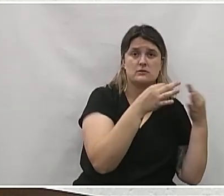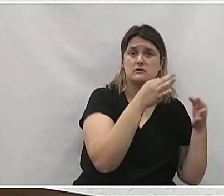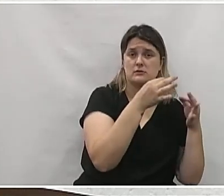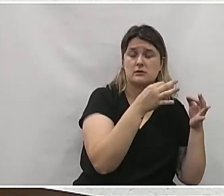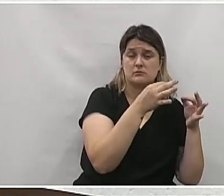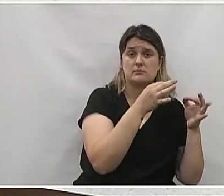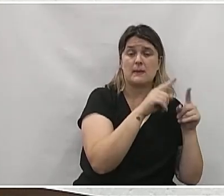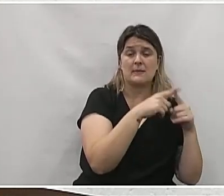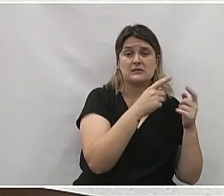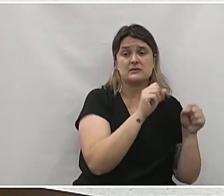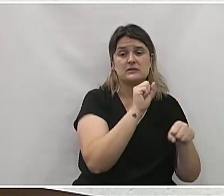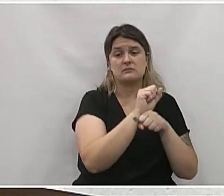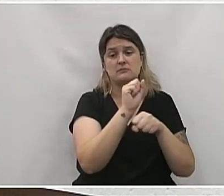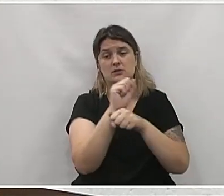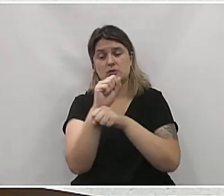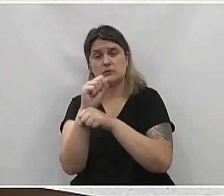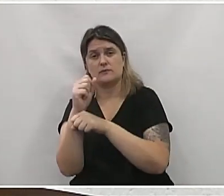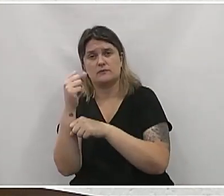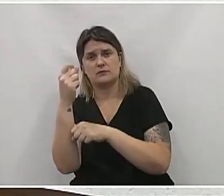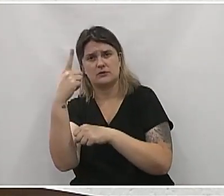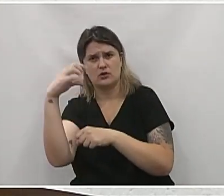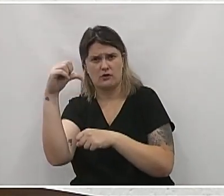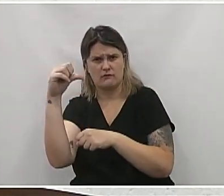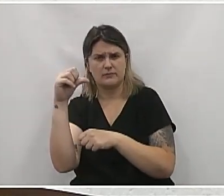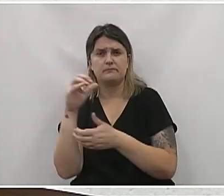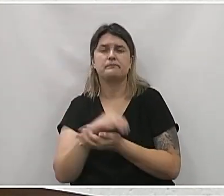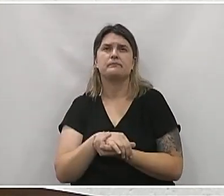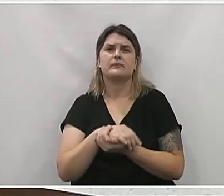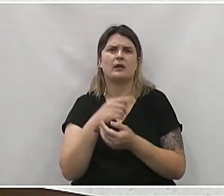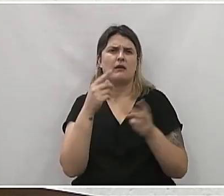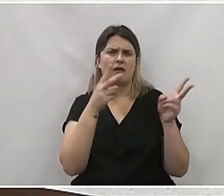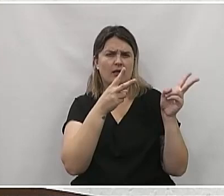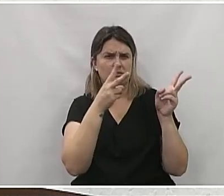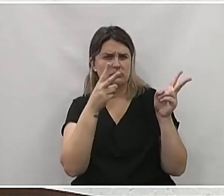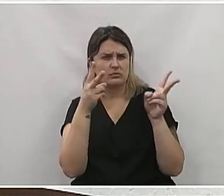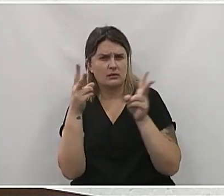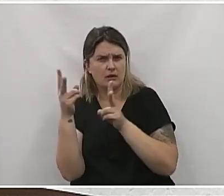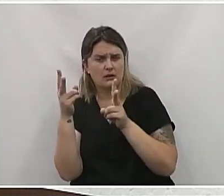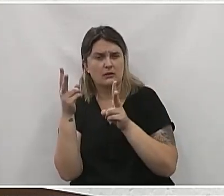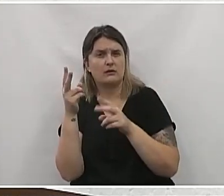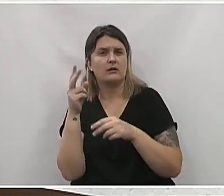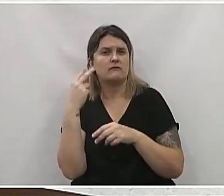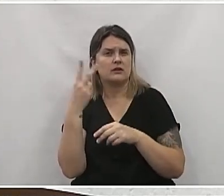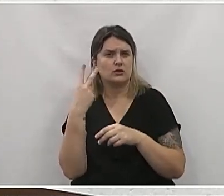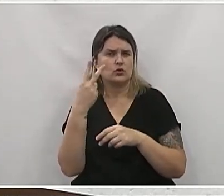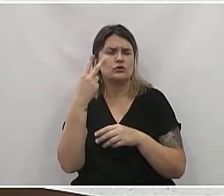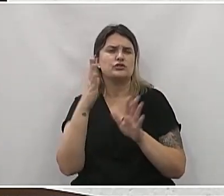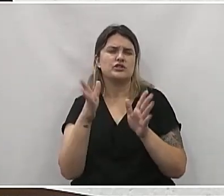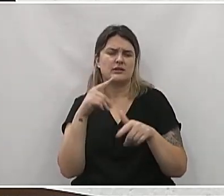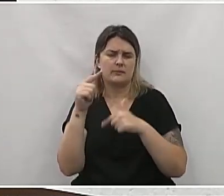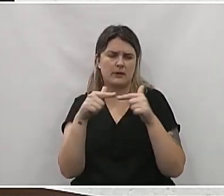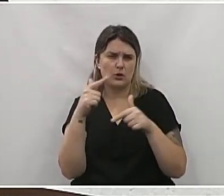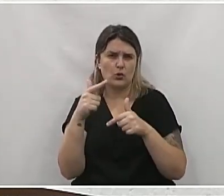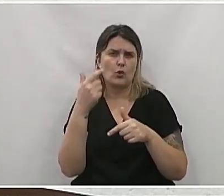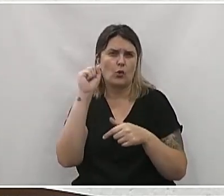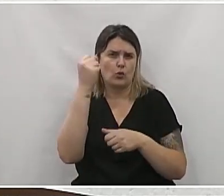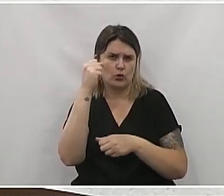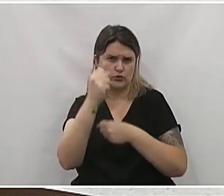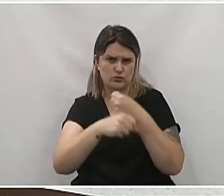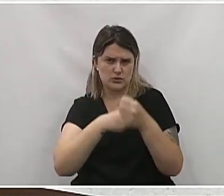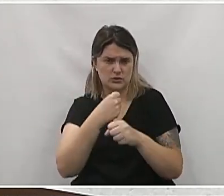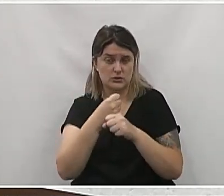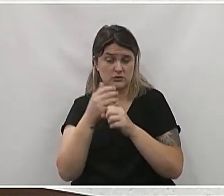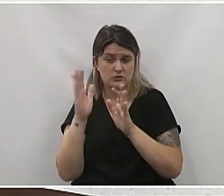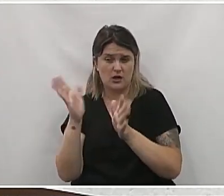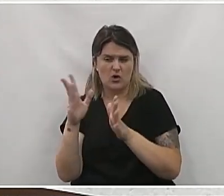Comissão de Finanças, tendo em vista que o vereador já teve seus 2 mandatos, agora entrou como suplente